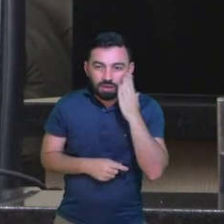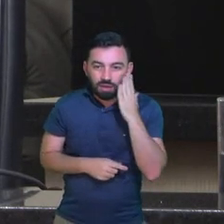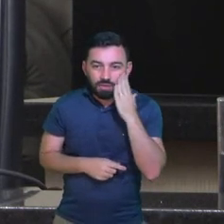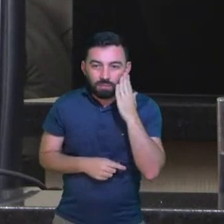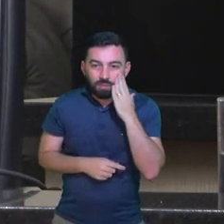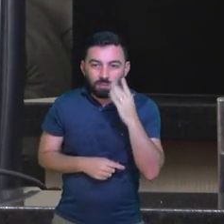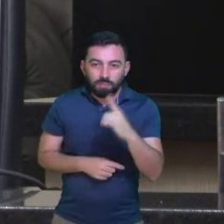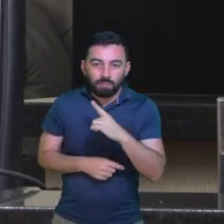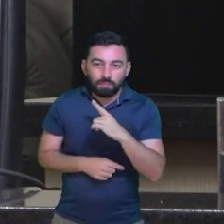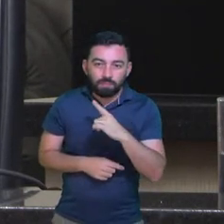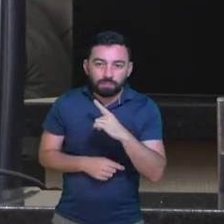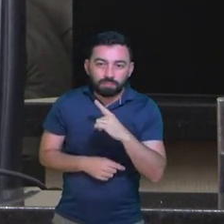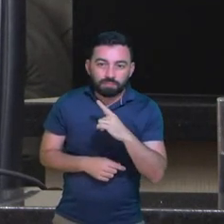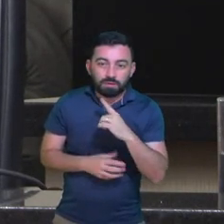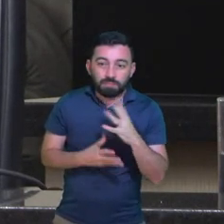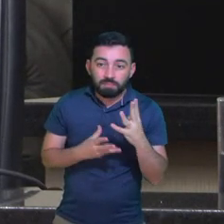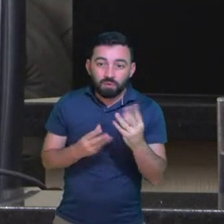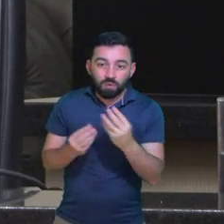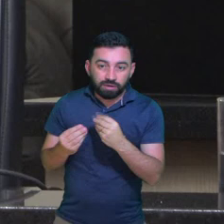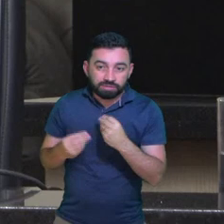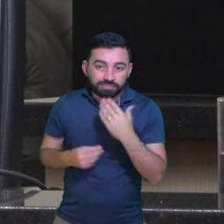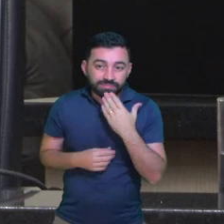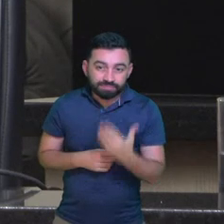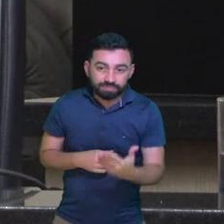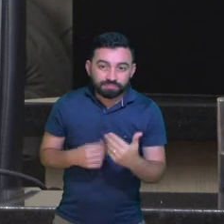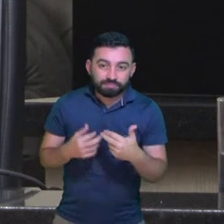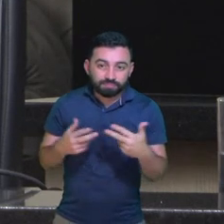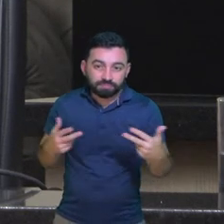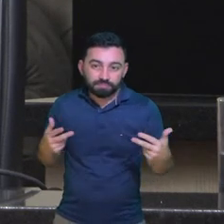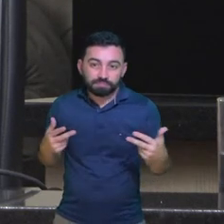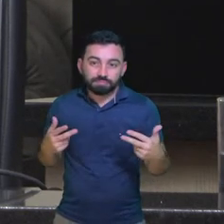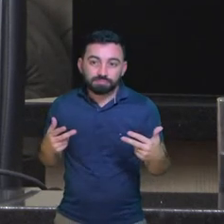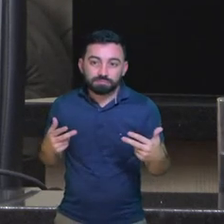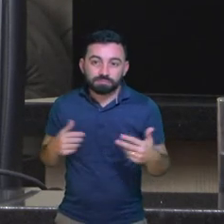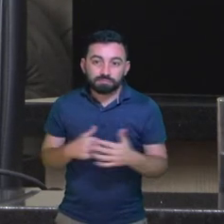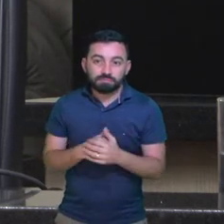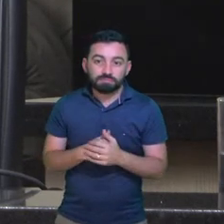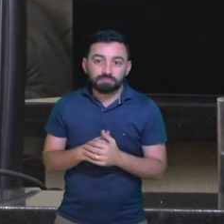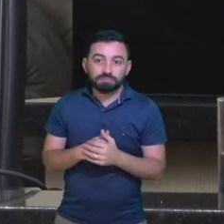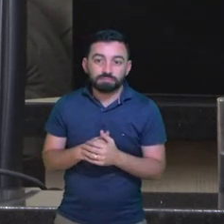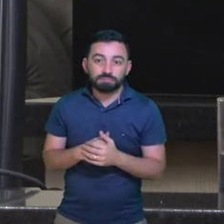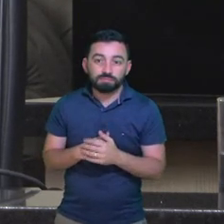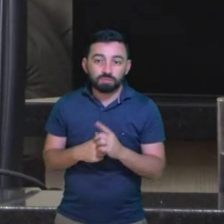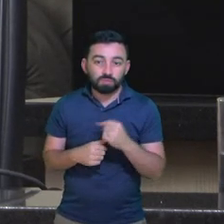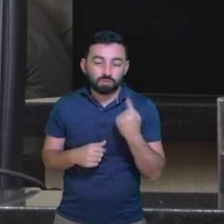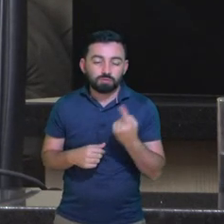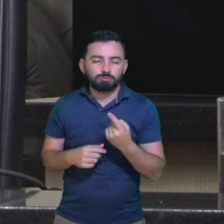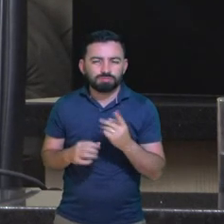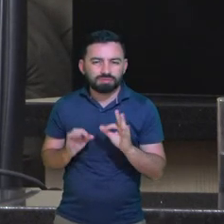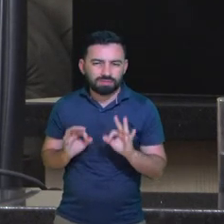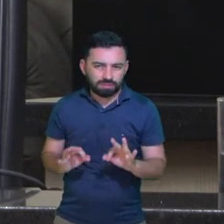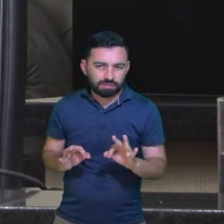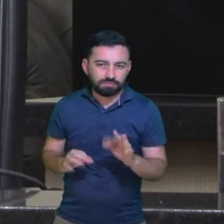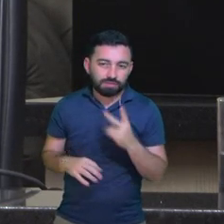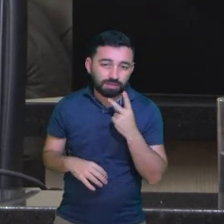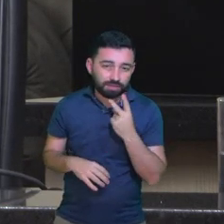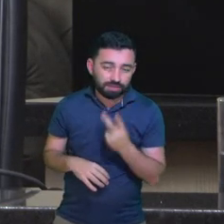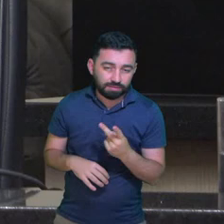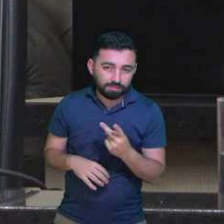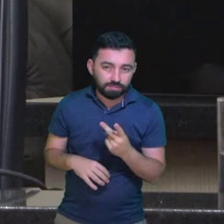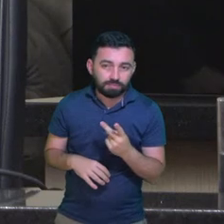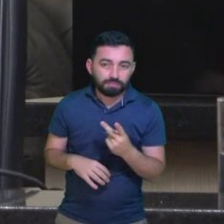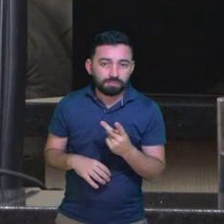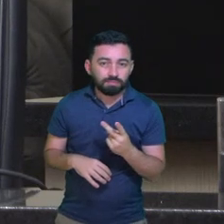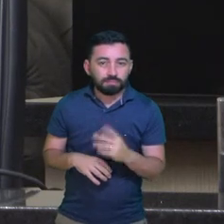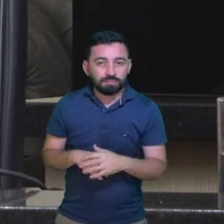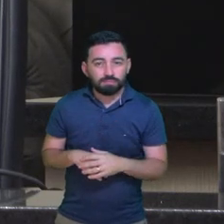existem muitas demandas né E se estamos dizendo aqui né E a gente não ouve